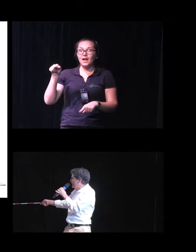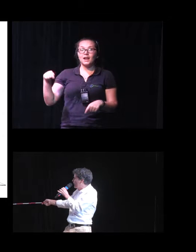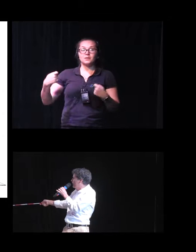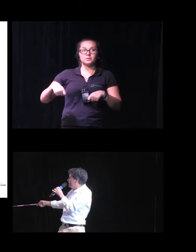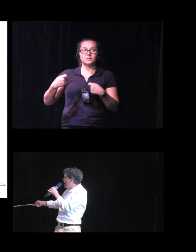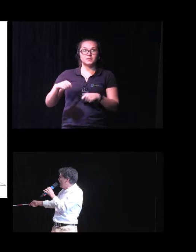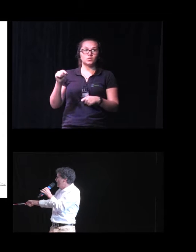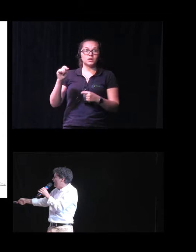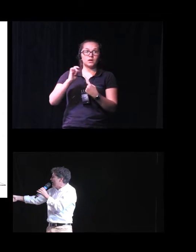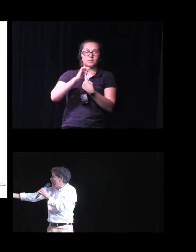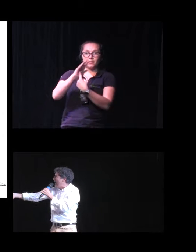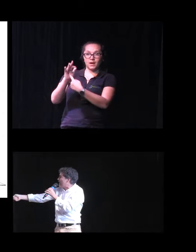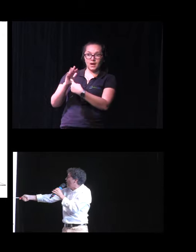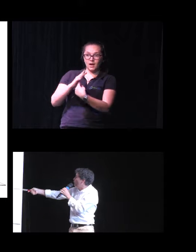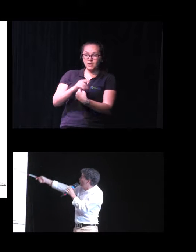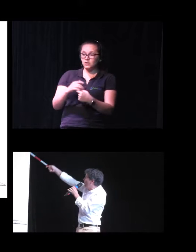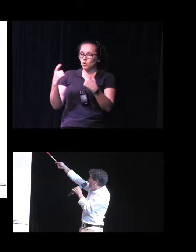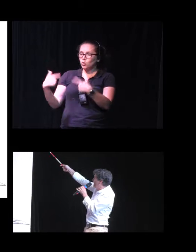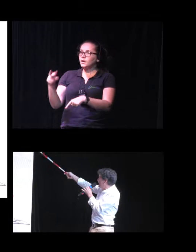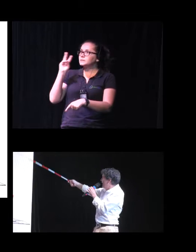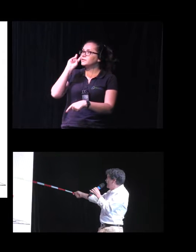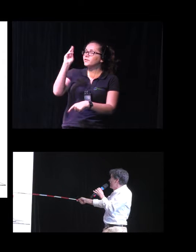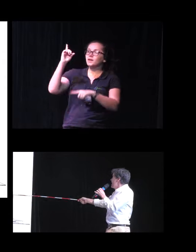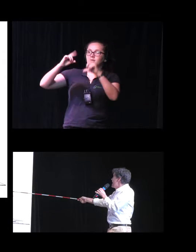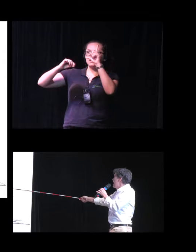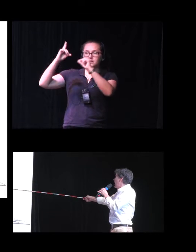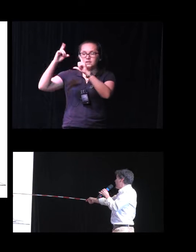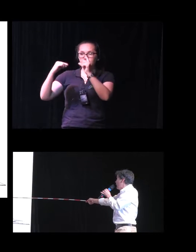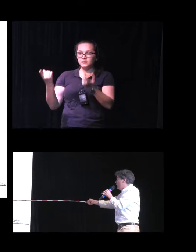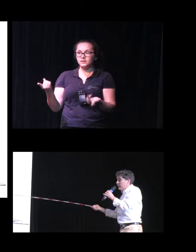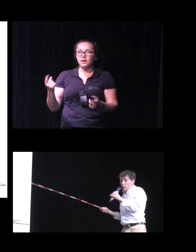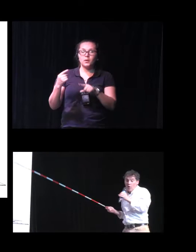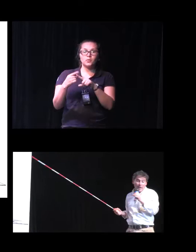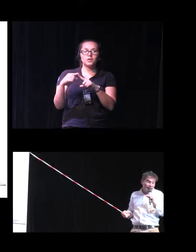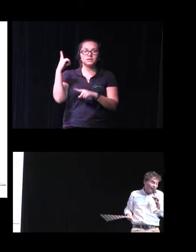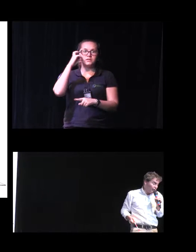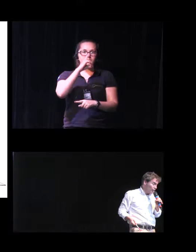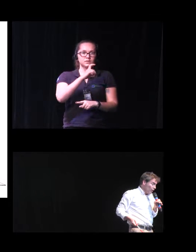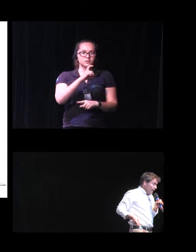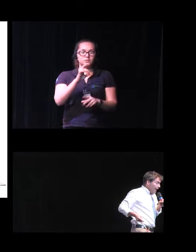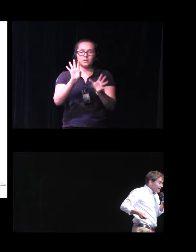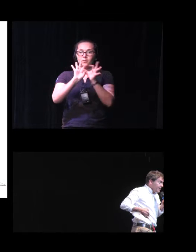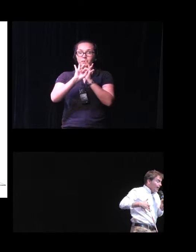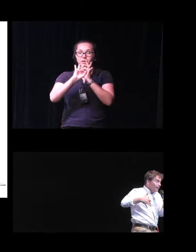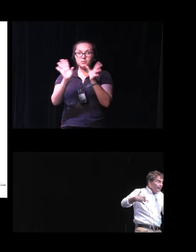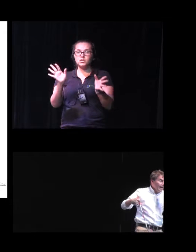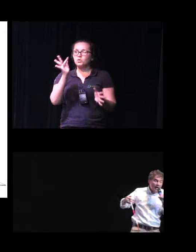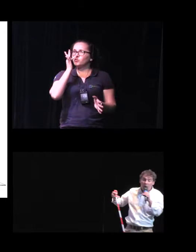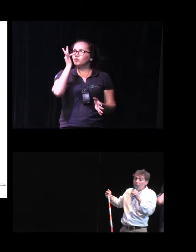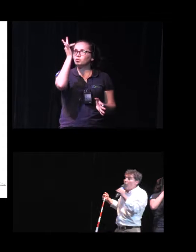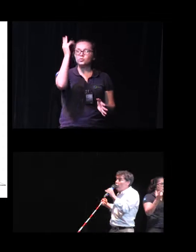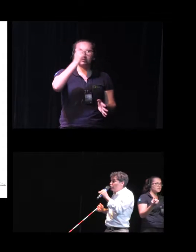principal, a área, deve ser a praça, um lugar para ver as estrelas e fazer um edifício complementar